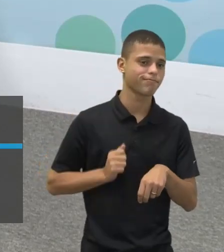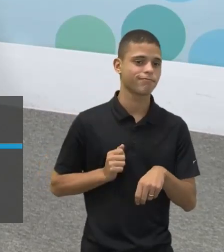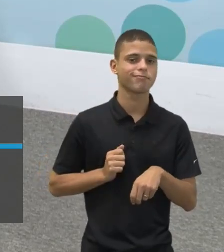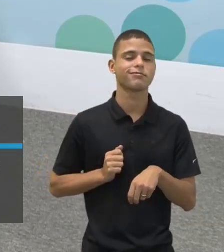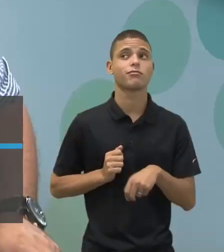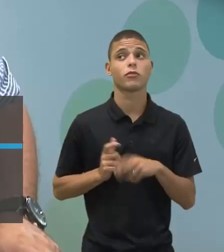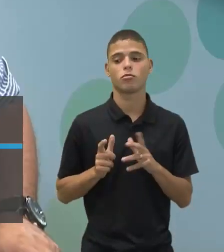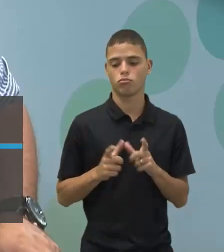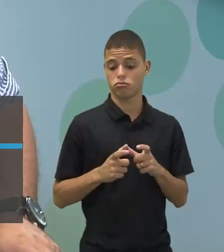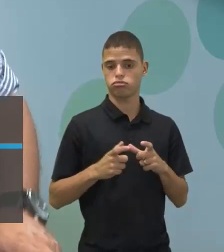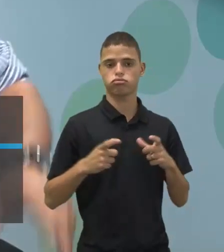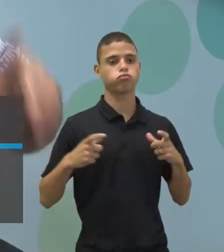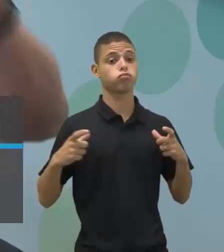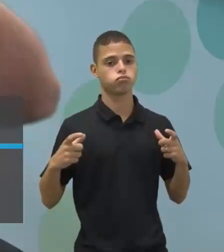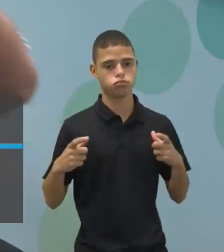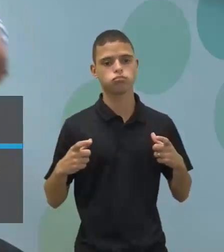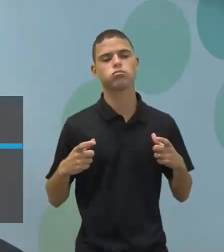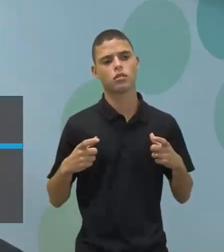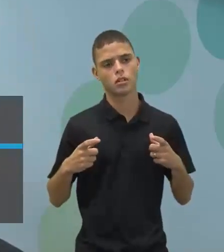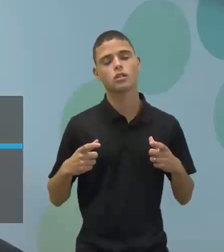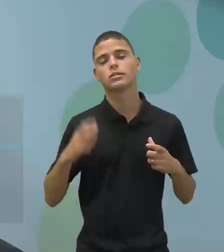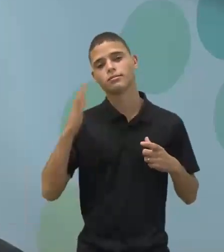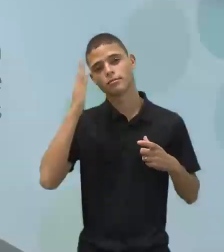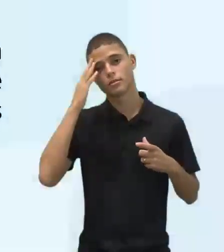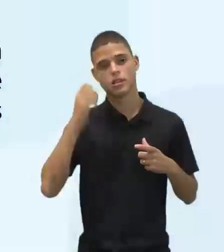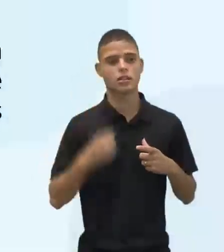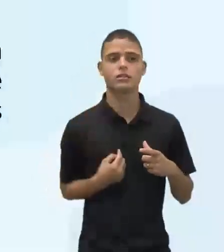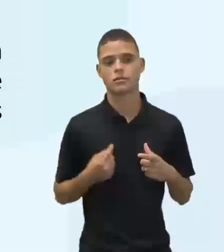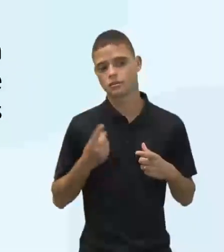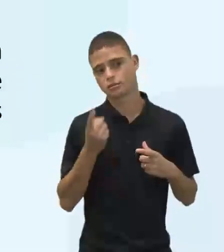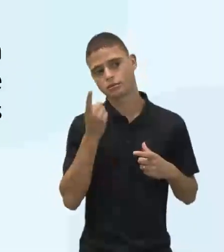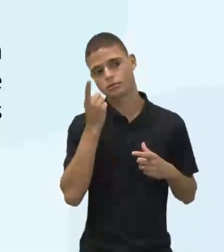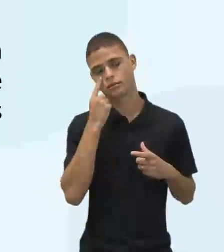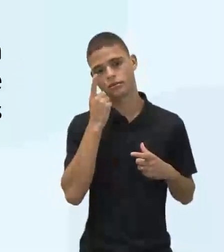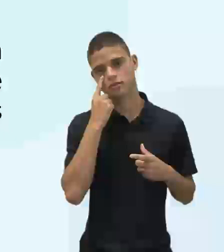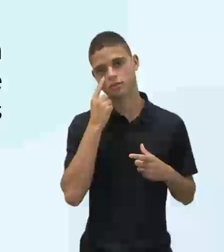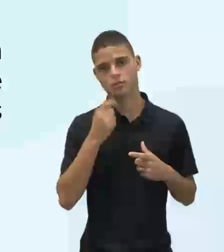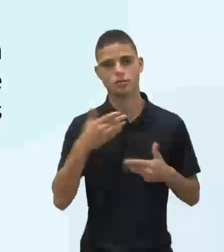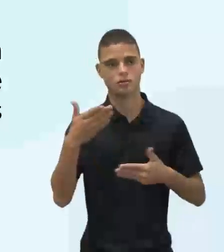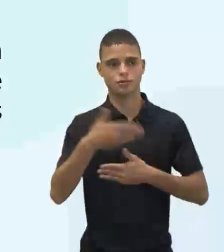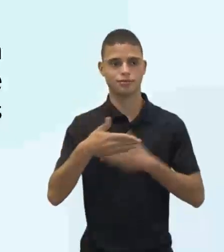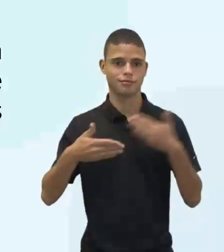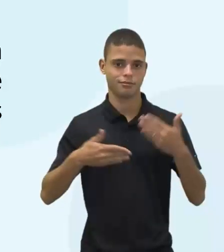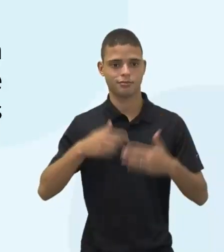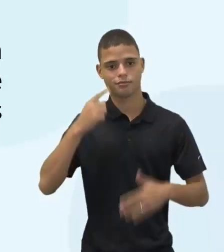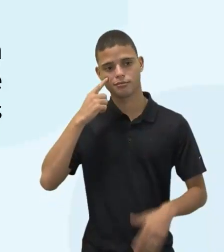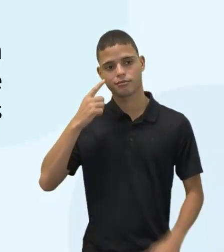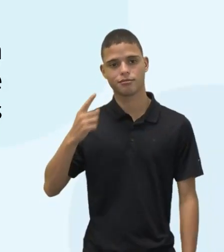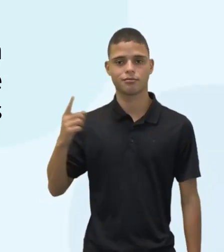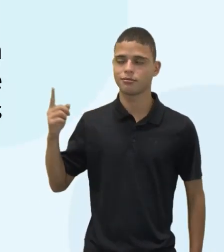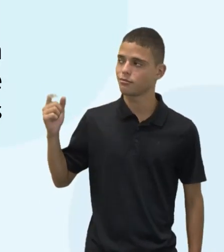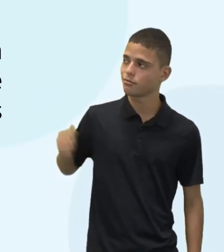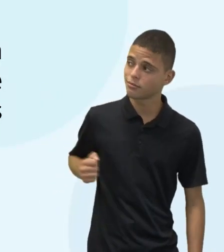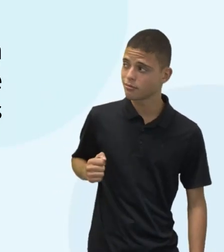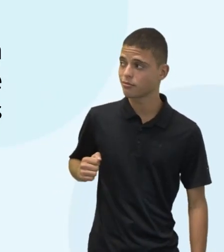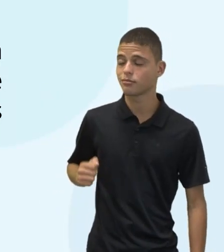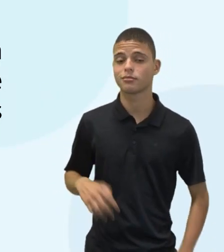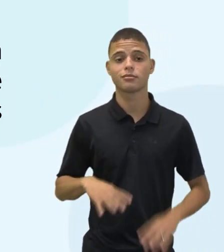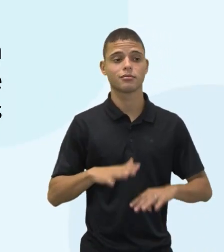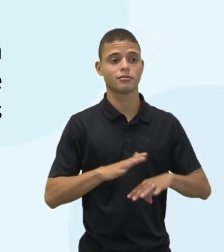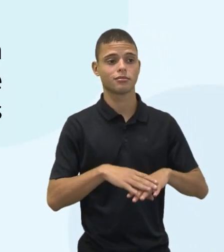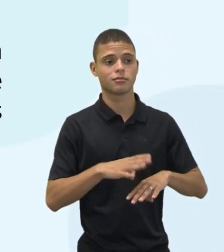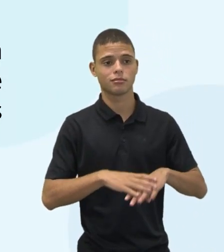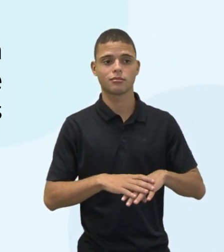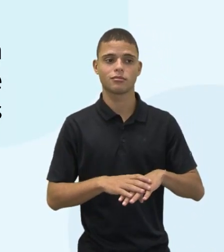o tempinho que a gente tem aqui. Então vai na tela aí, por favor, o slide Matemática e o PV no ensino fundamental, sexto ano, eu e o